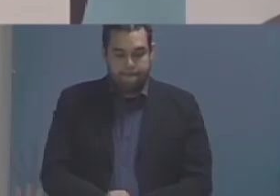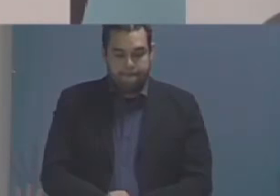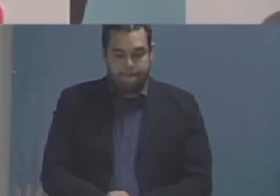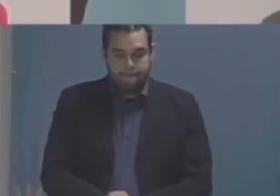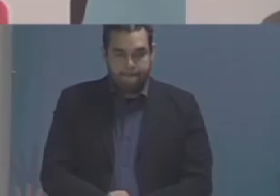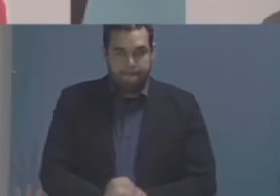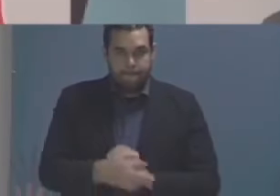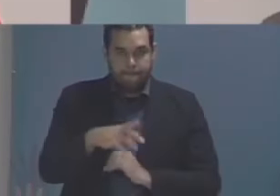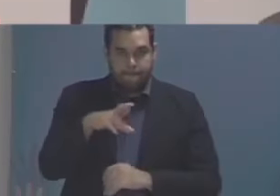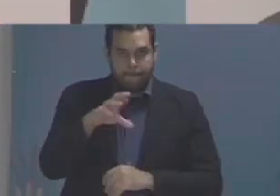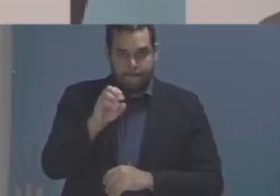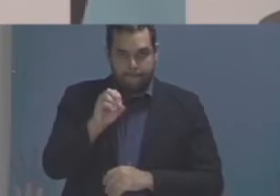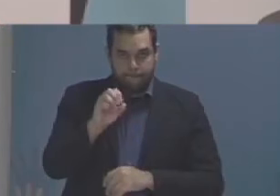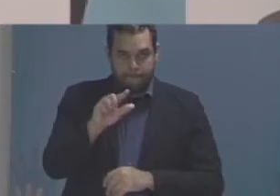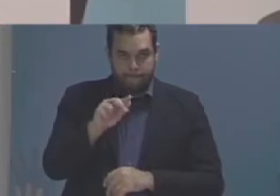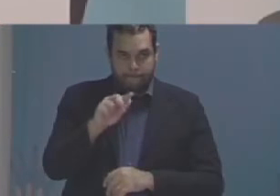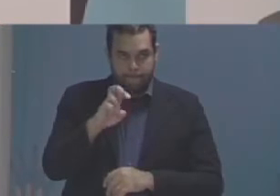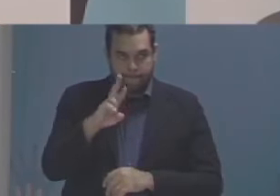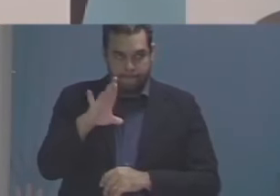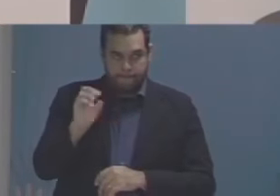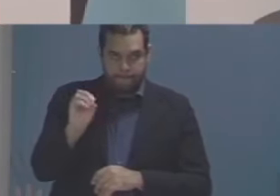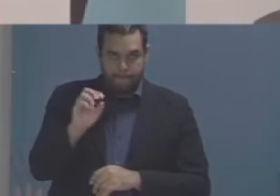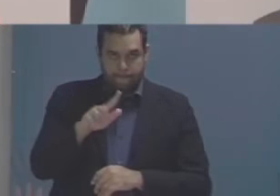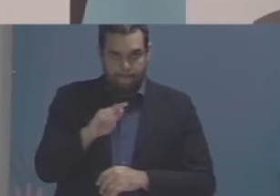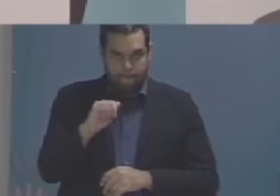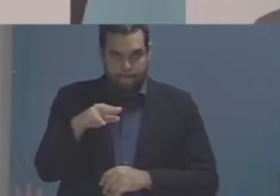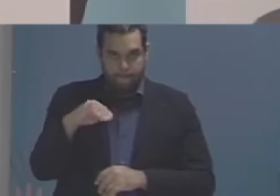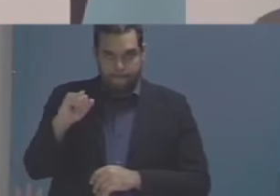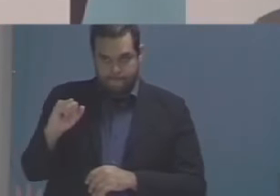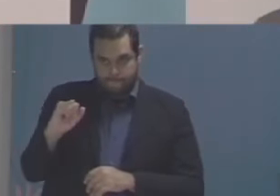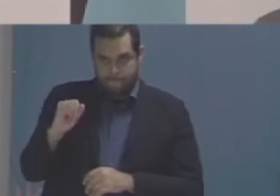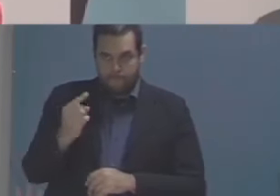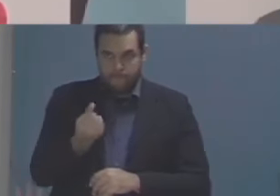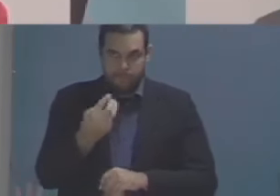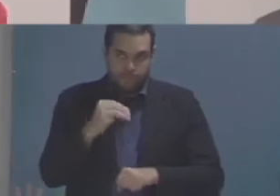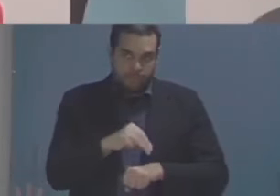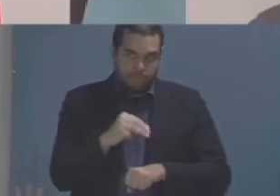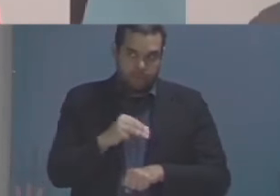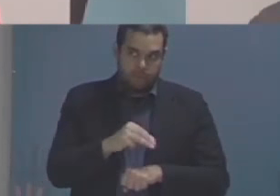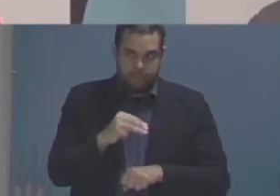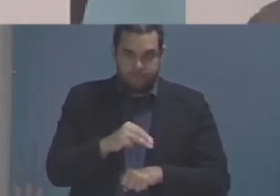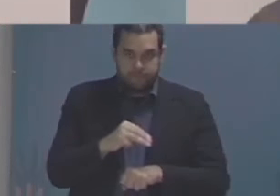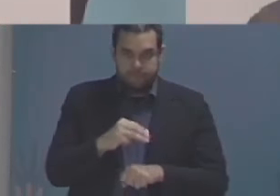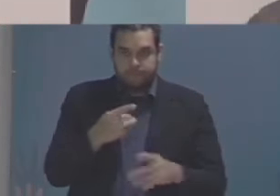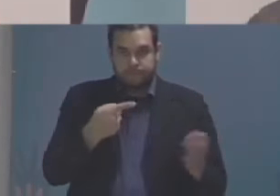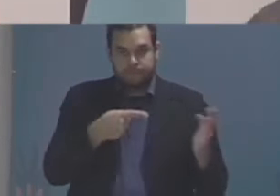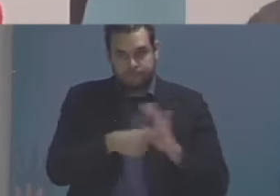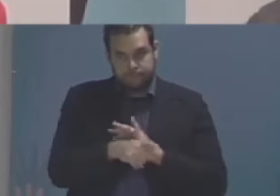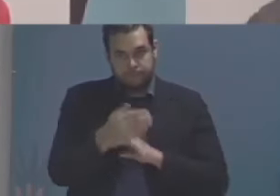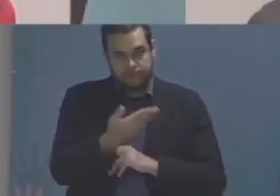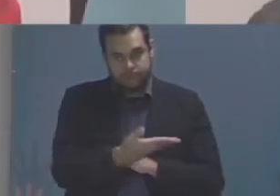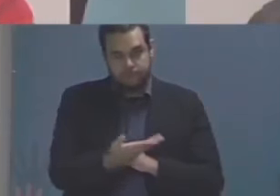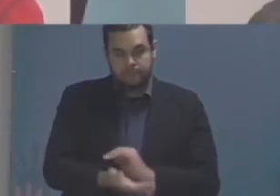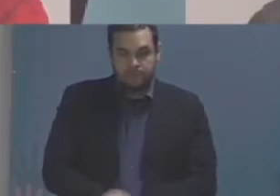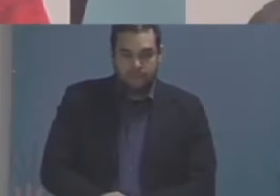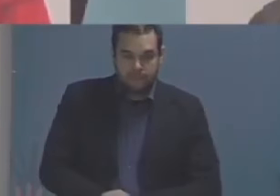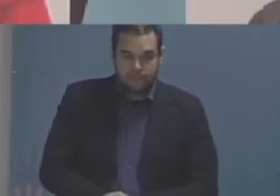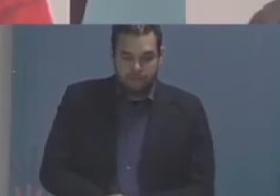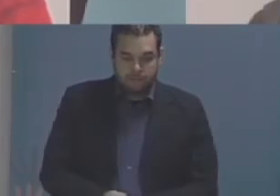Candidato Rogério Giannini, chapa 23, terá 1 minuto e 30 segundos para fazer a sua pergunta.